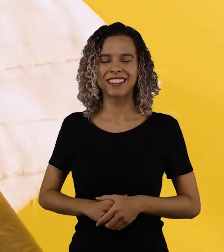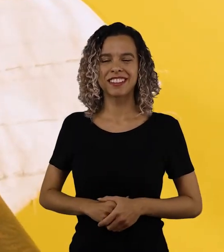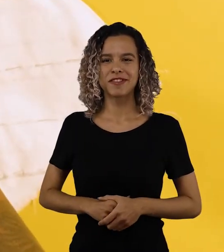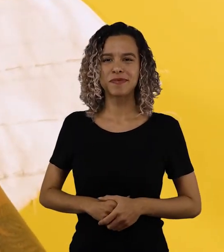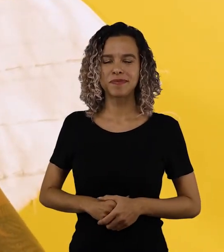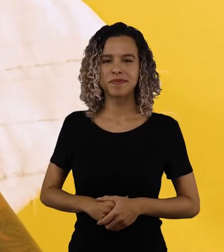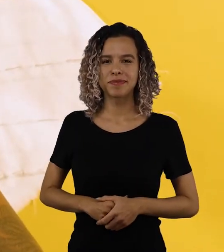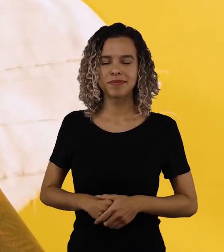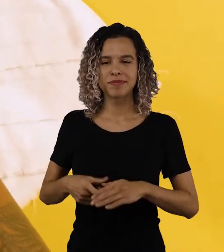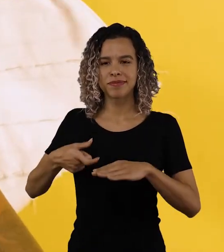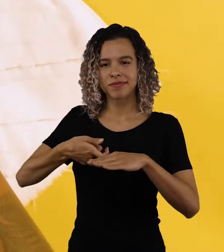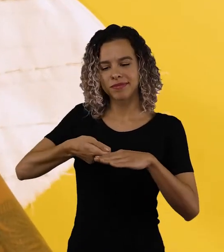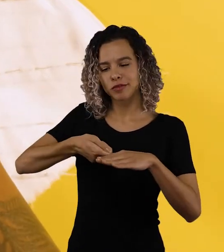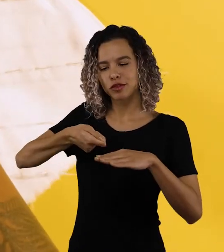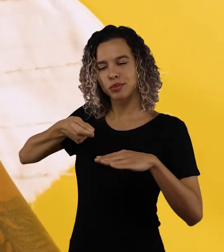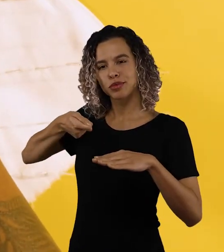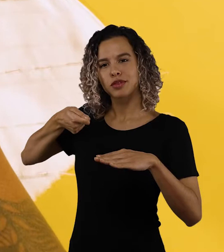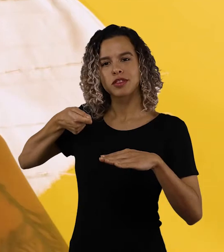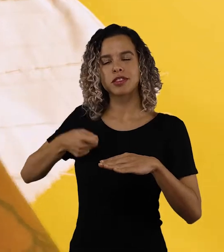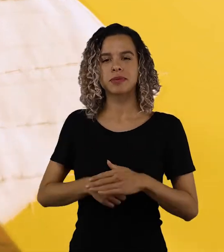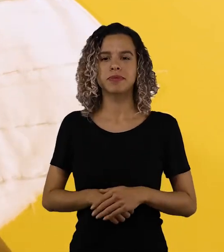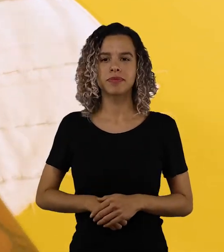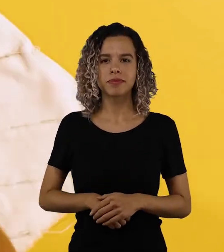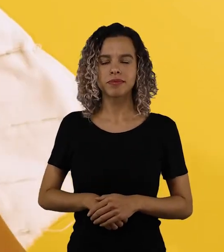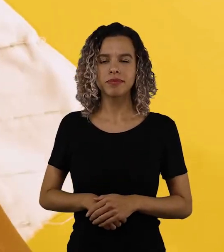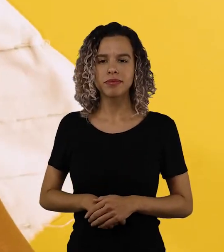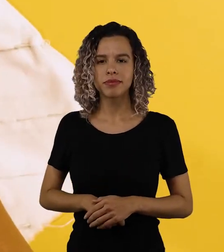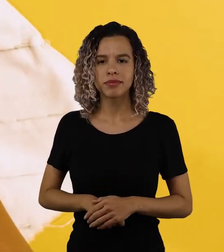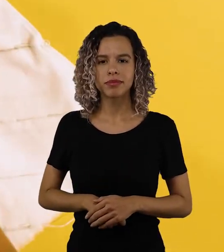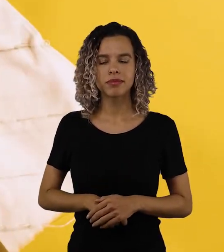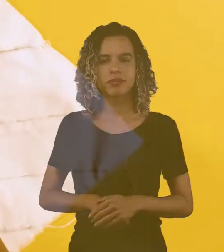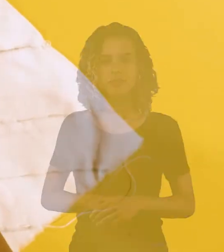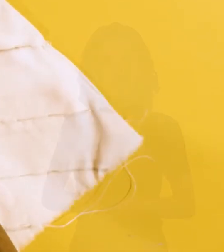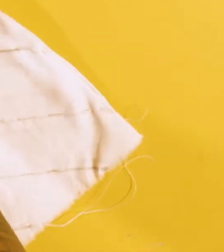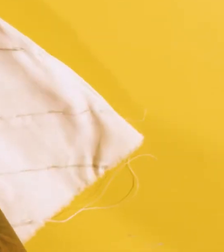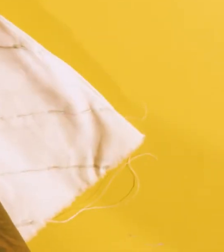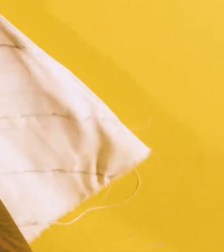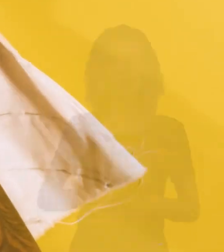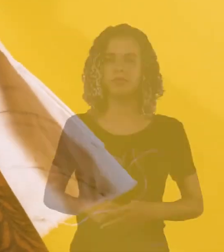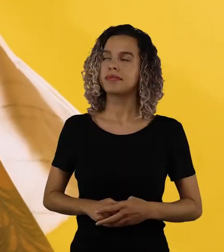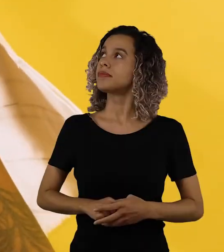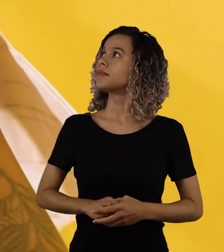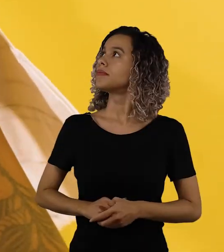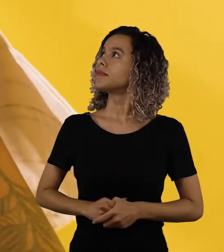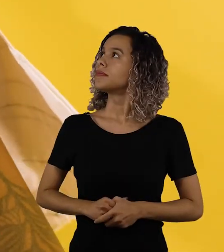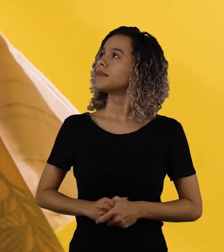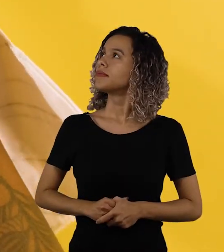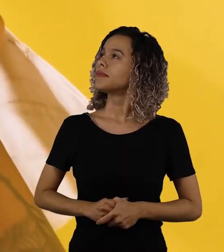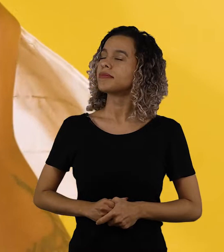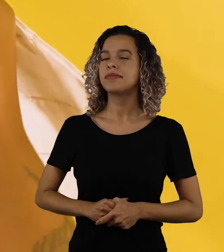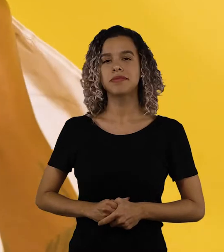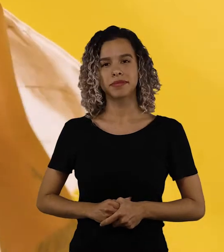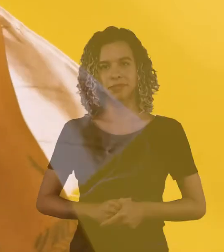sobra de 5 centímetros. Esse momento é muito importante. Aí você vai fazer dessa forma. Vai puxar